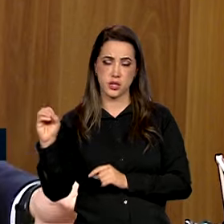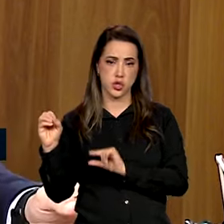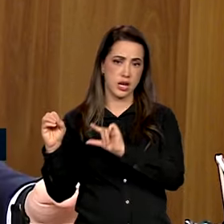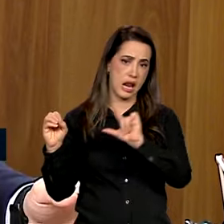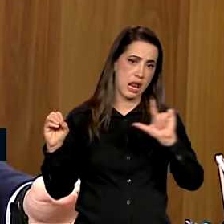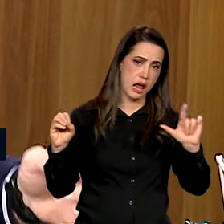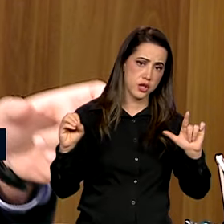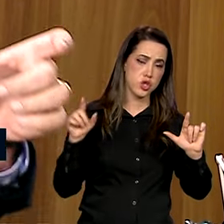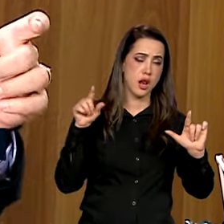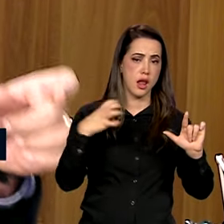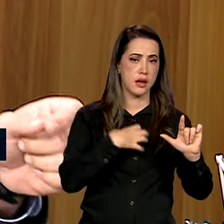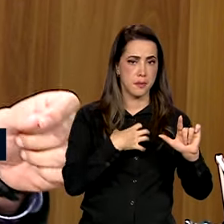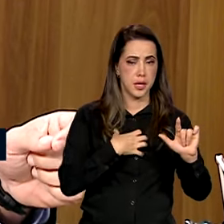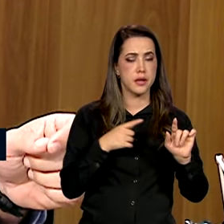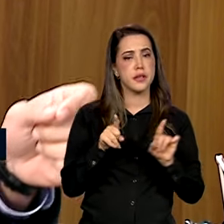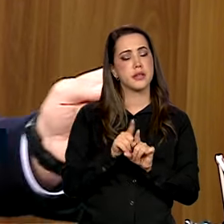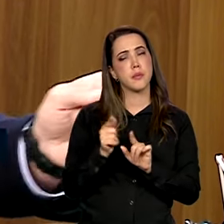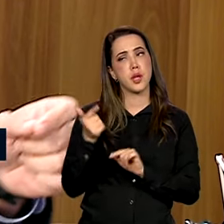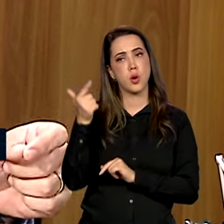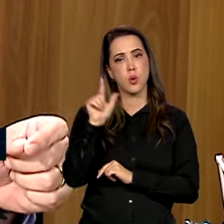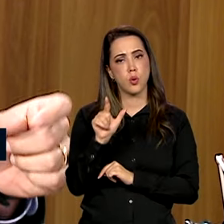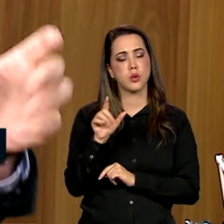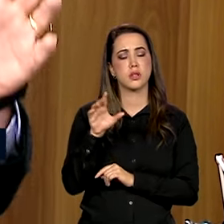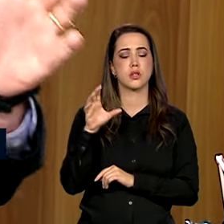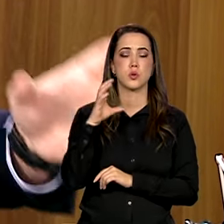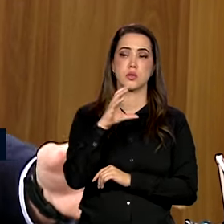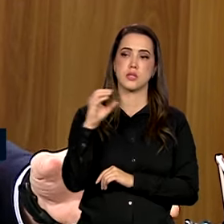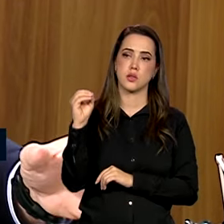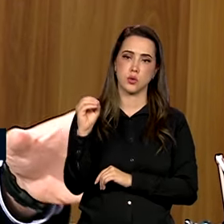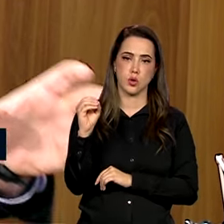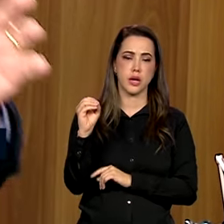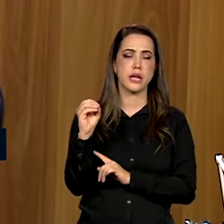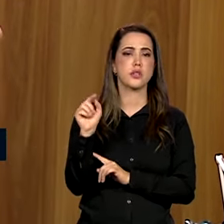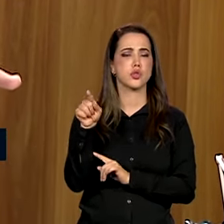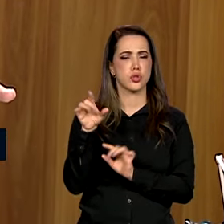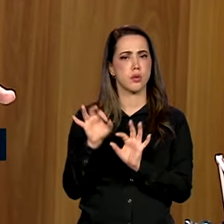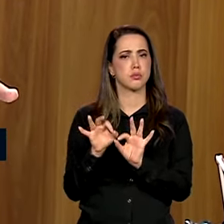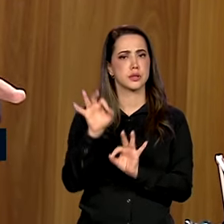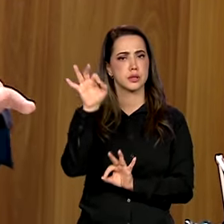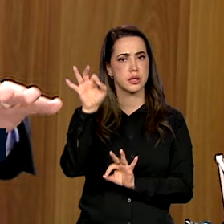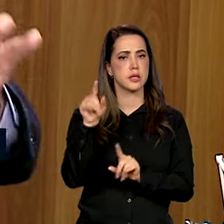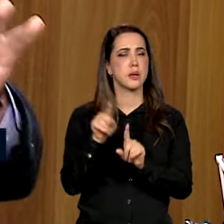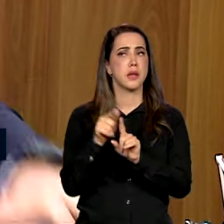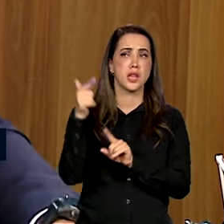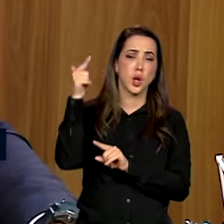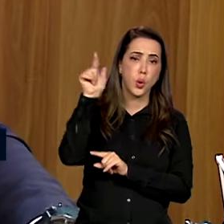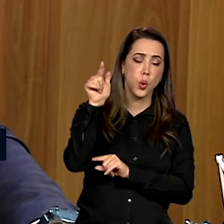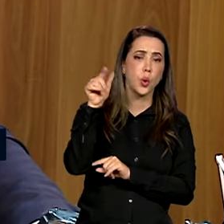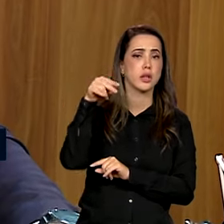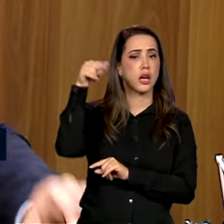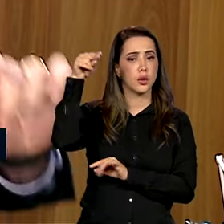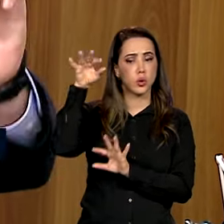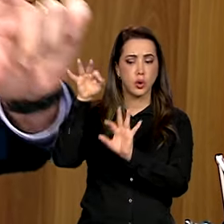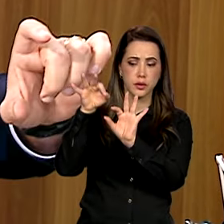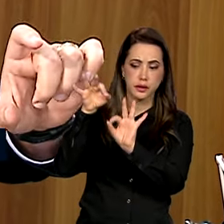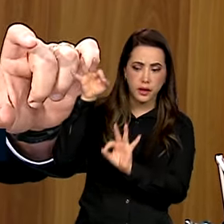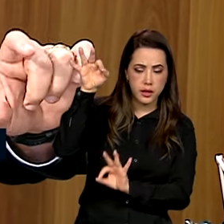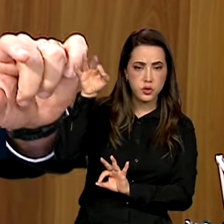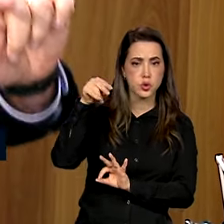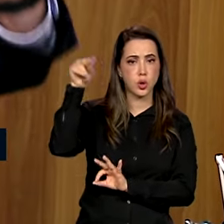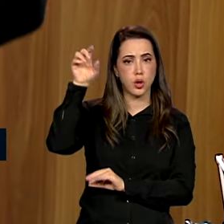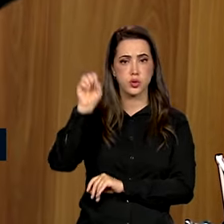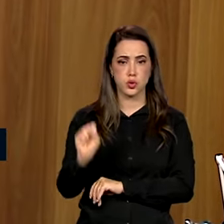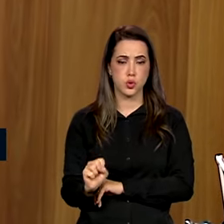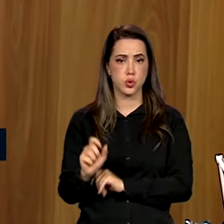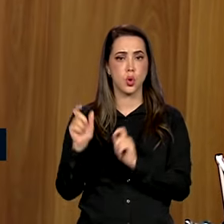a fico A Ferrovia de integração do centro-oeste no Brasil Central temos a trans nordestina estamos terminando a norte sul no trecho de